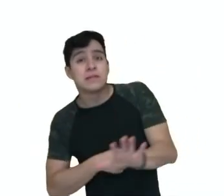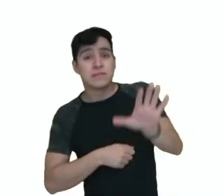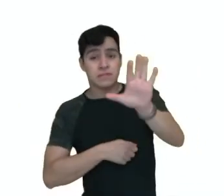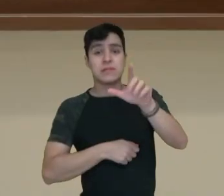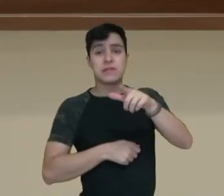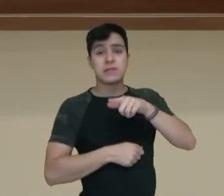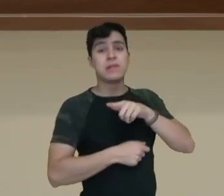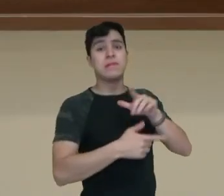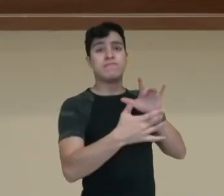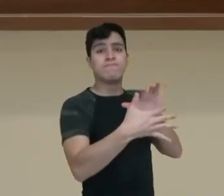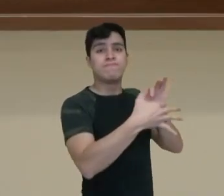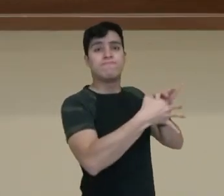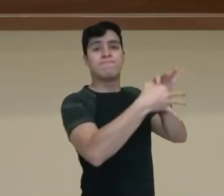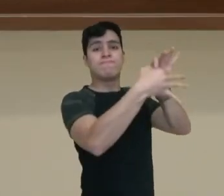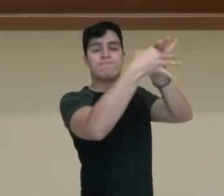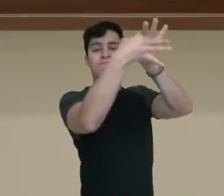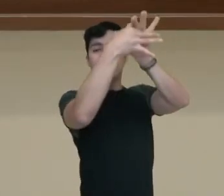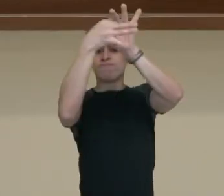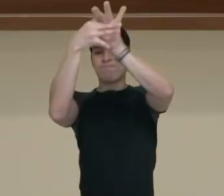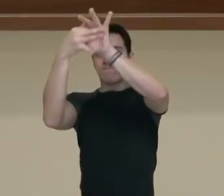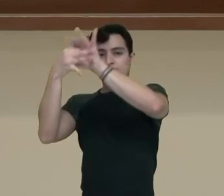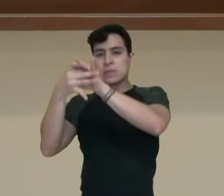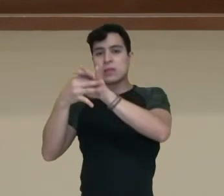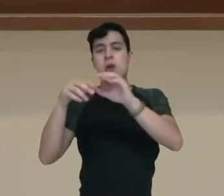viu lá que era